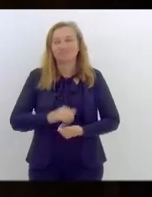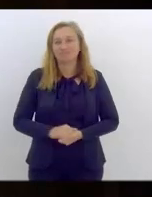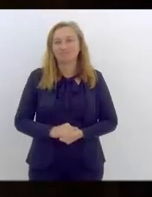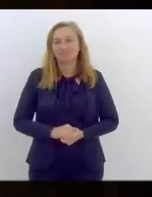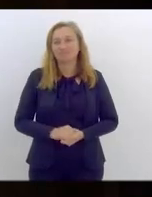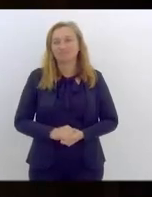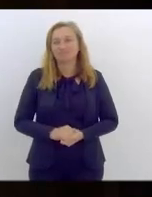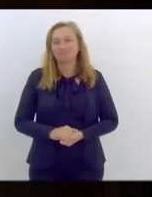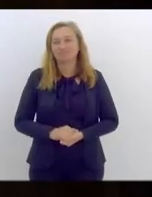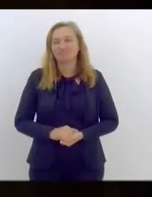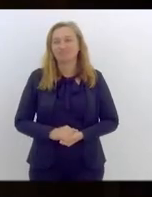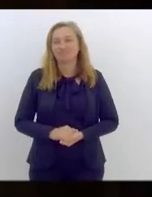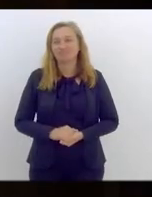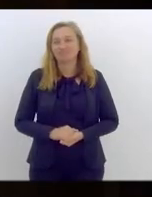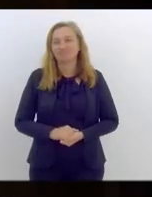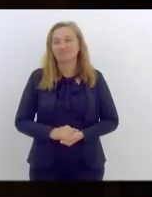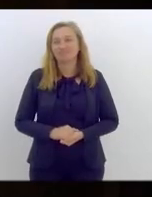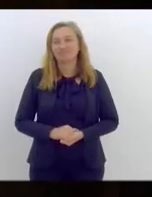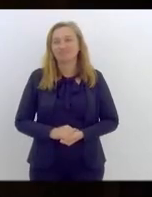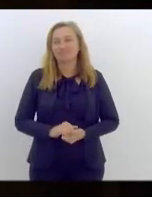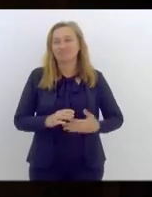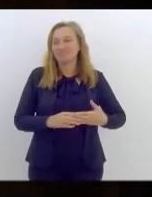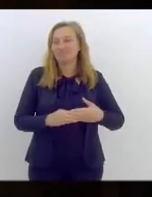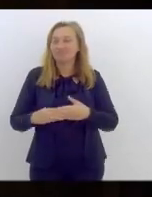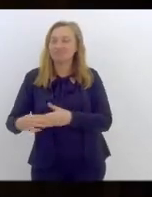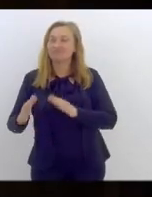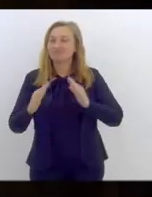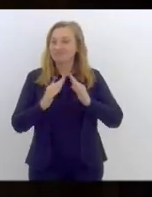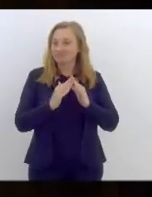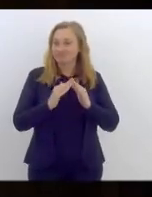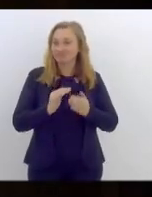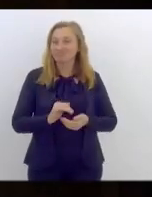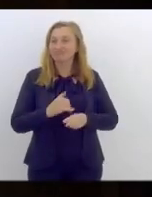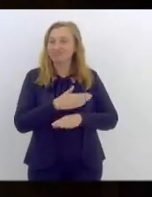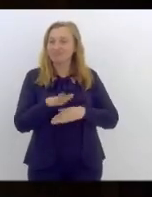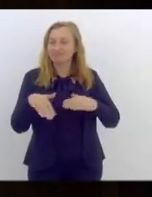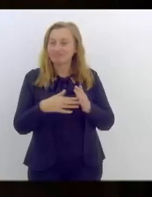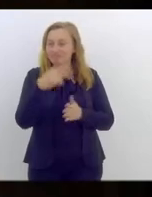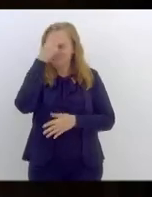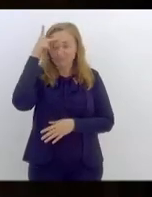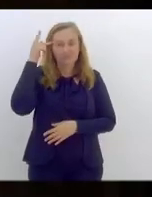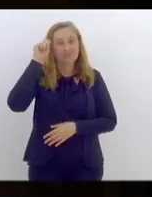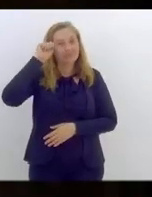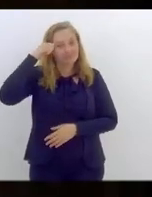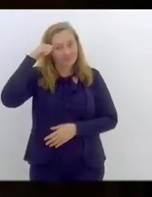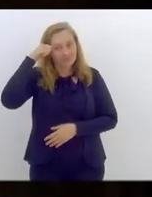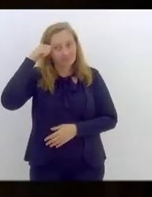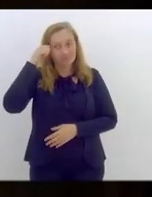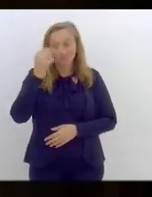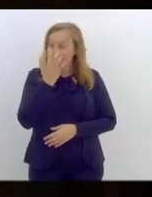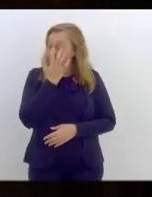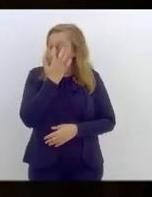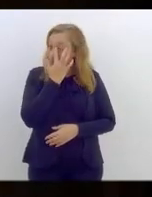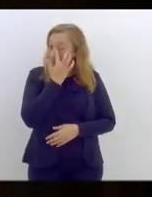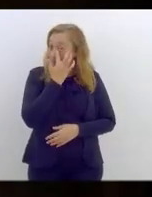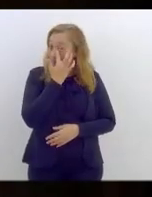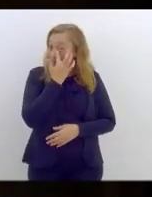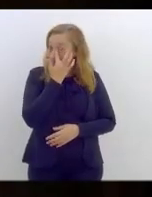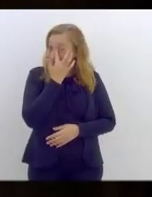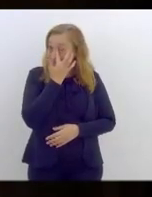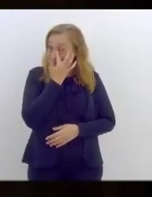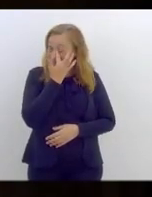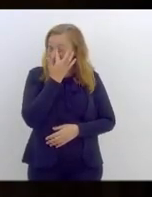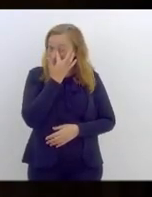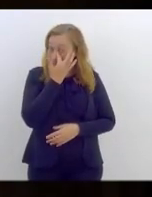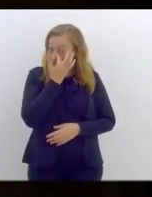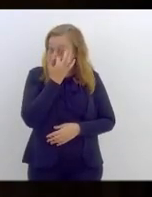ter conseguido trazer aqui nessa casa todas as pessoas negras que contribuíram